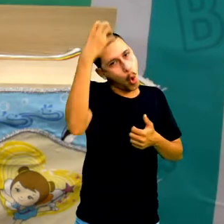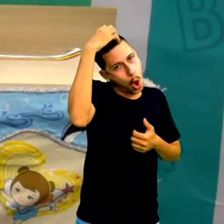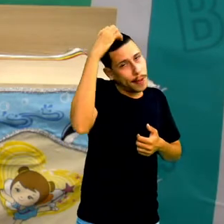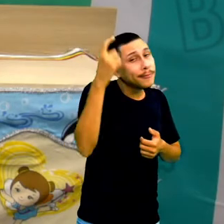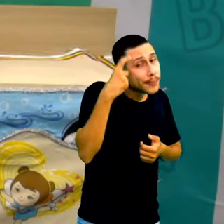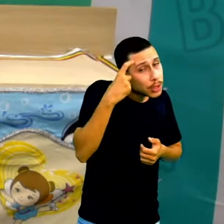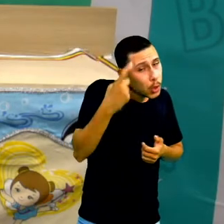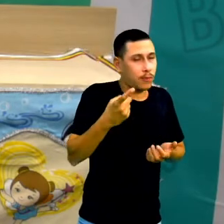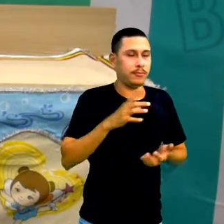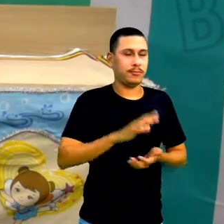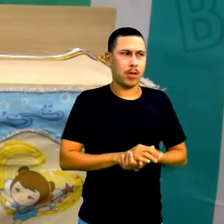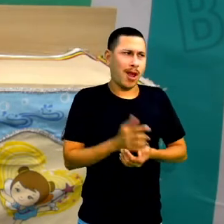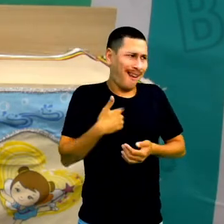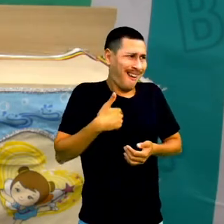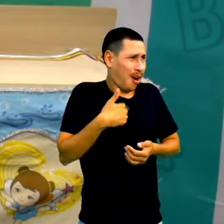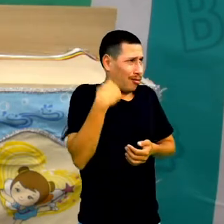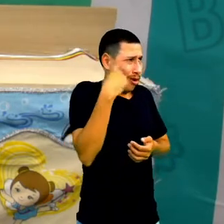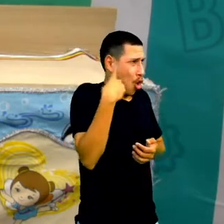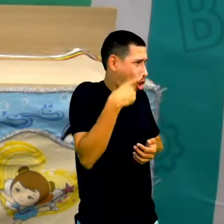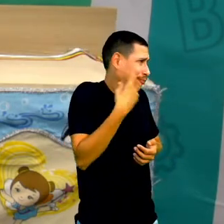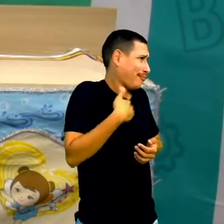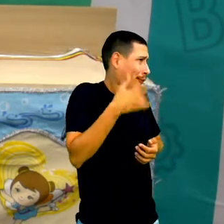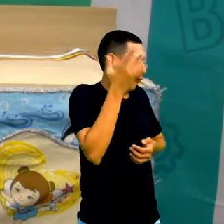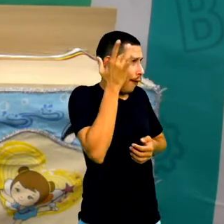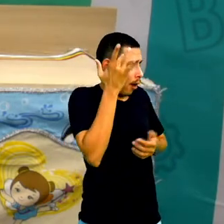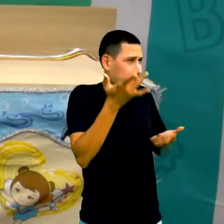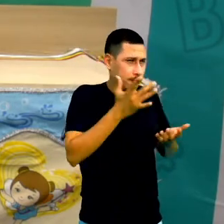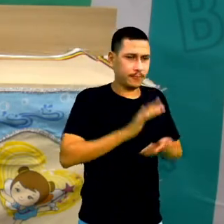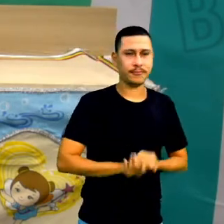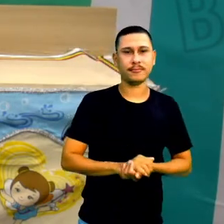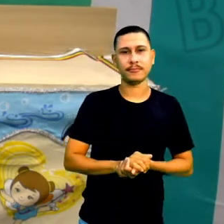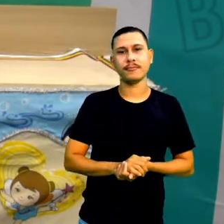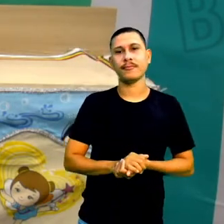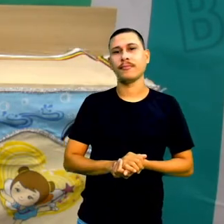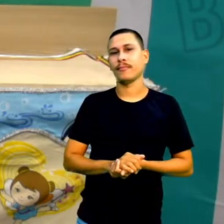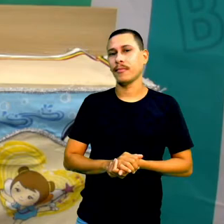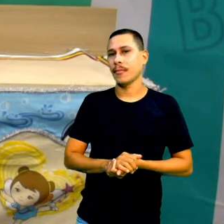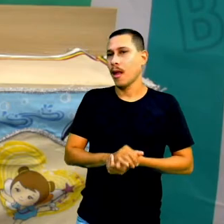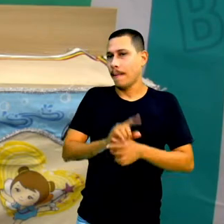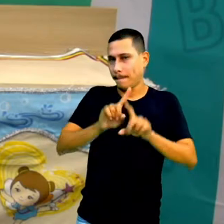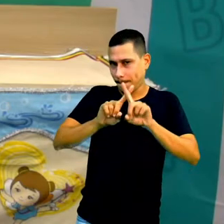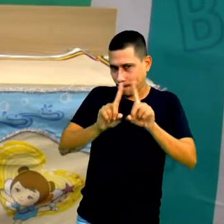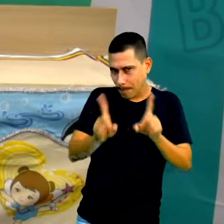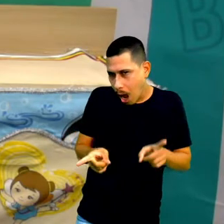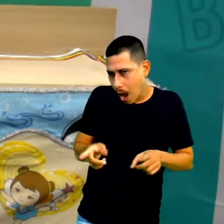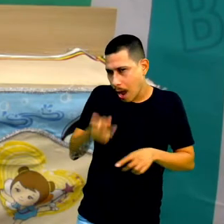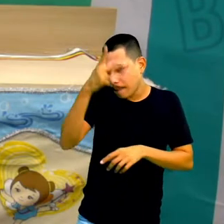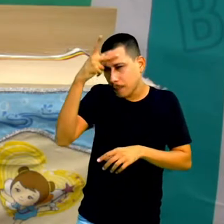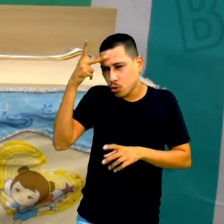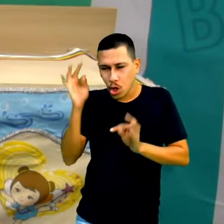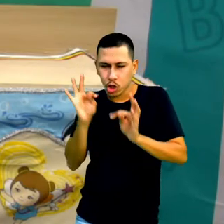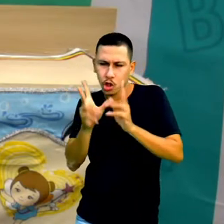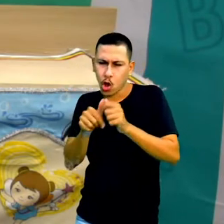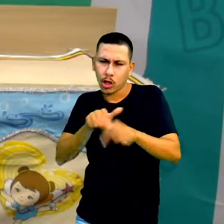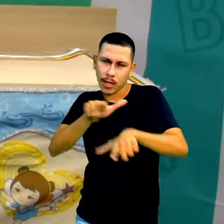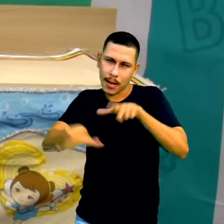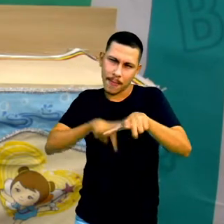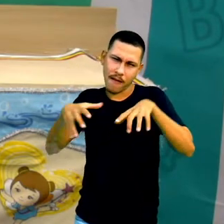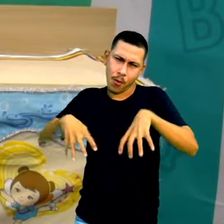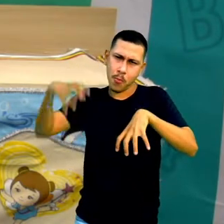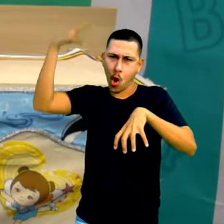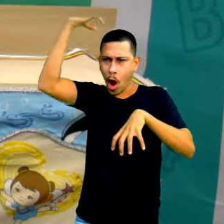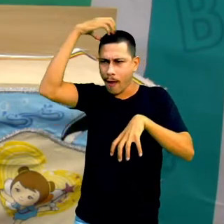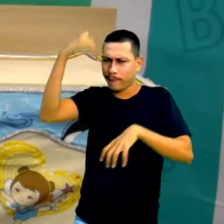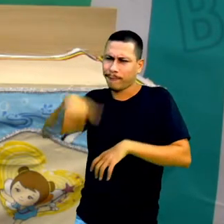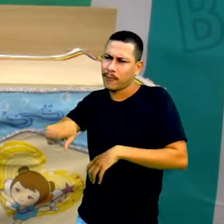crianças. Ele tá é doido, tia Leite também acha. Então, nenhum dos membros da corte confessou nada ao